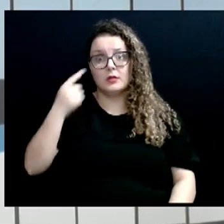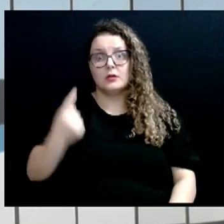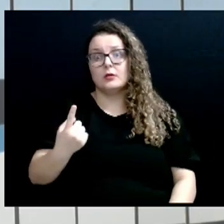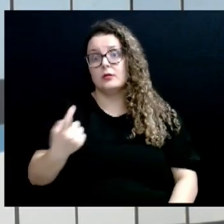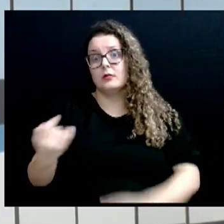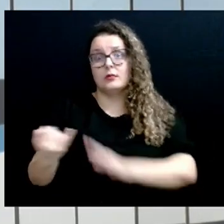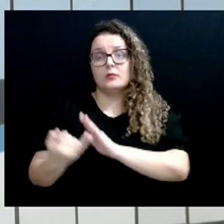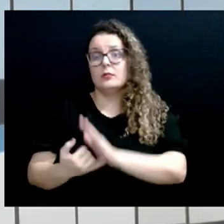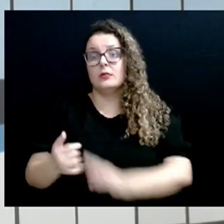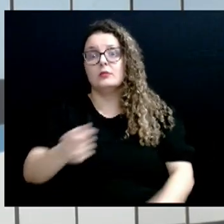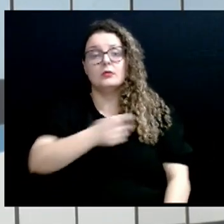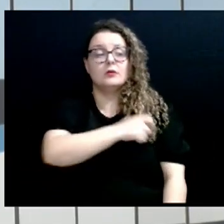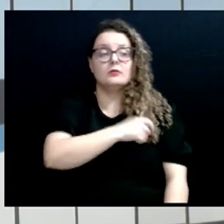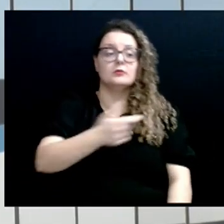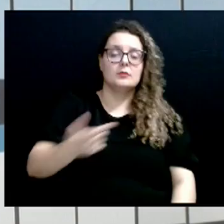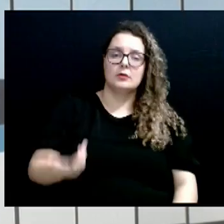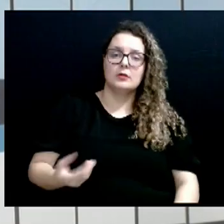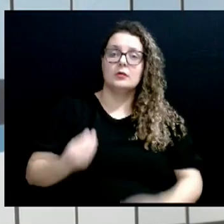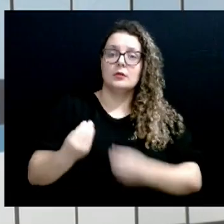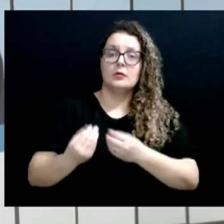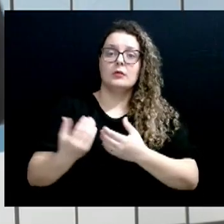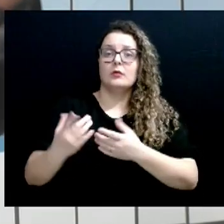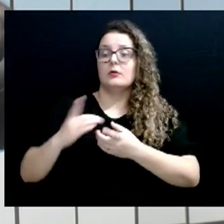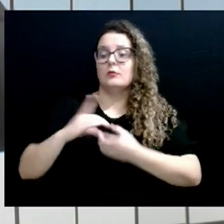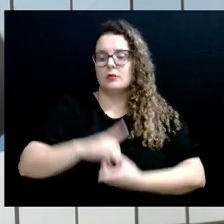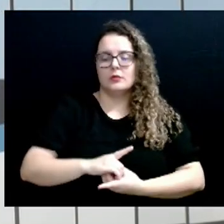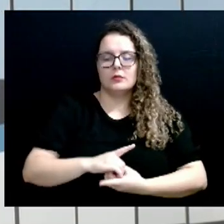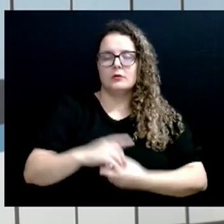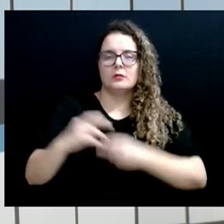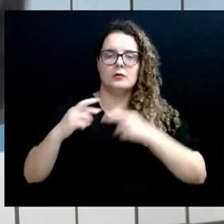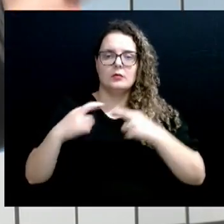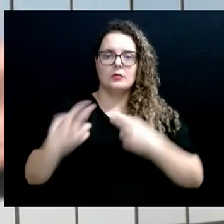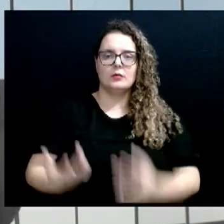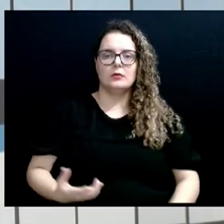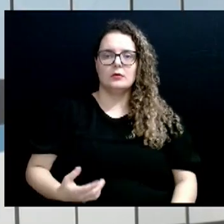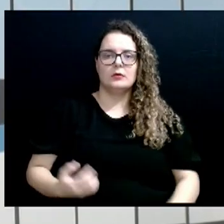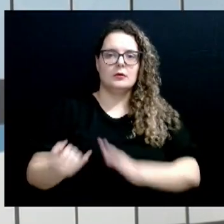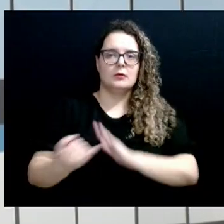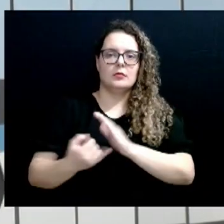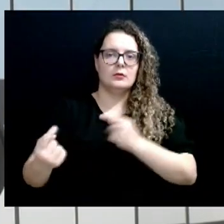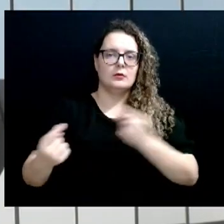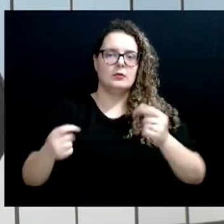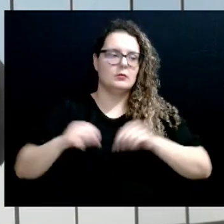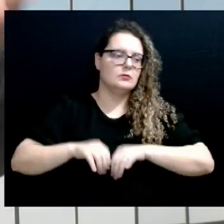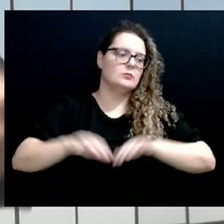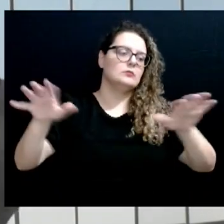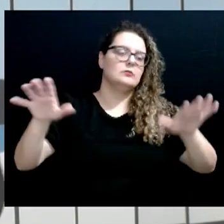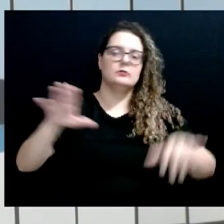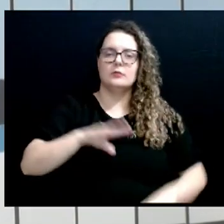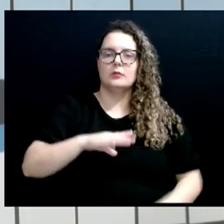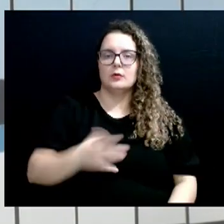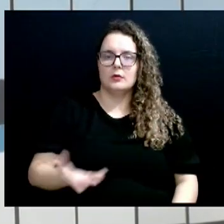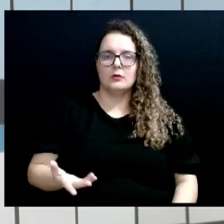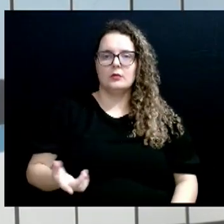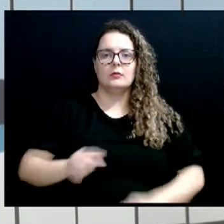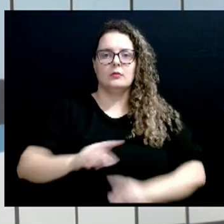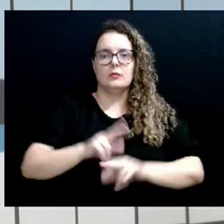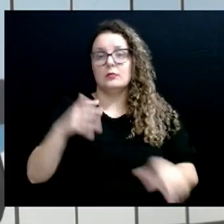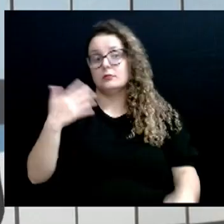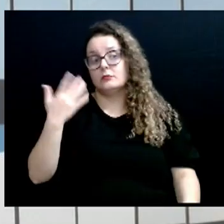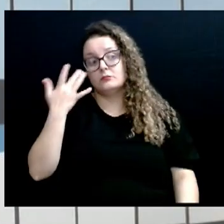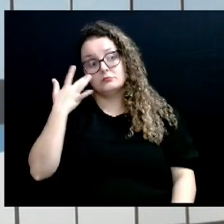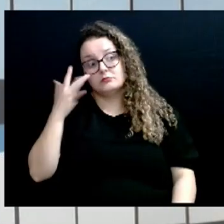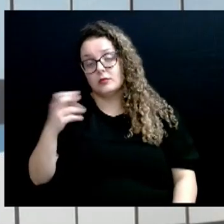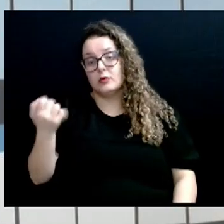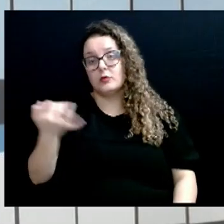coisa, como que o Detran vai fiscalizar se forem instrutores individuais soltos pela cidade, aos montes, que eu não sei quantos vão ser, como que o Detran